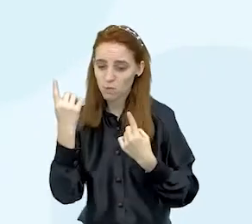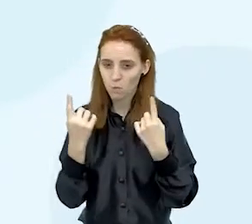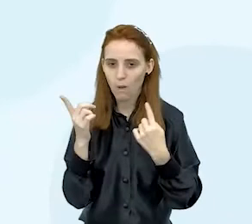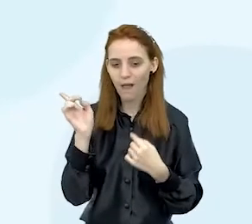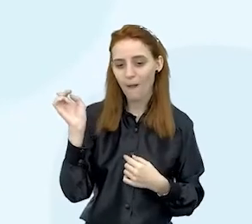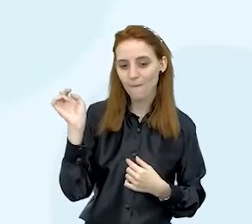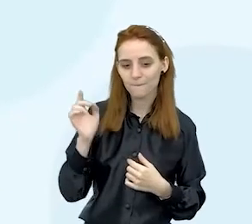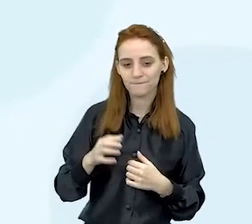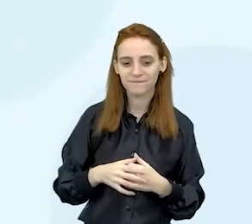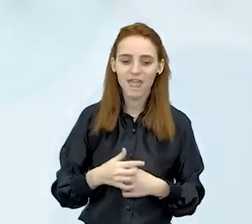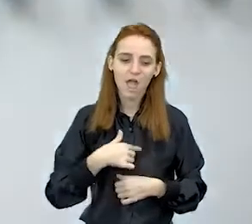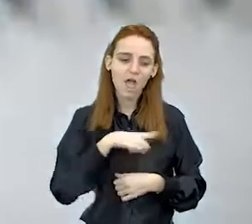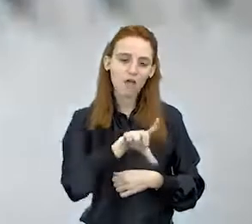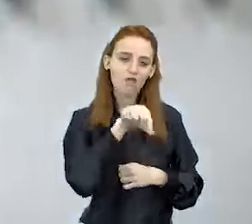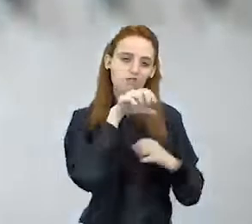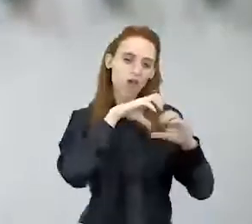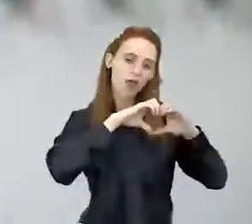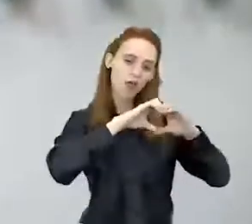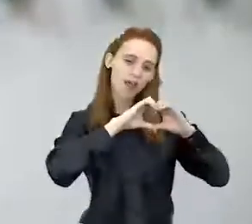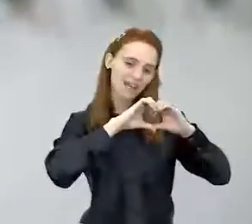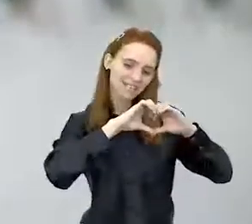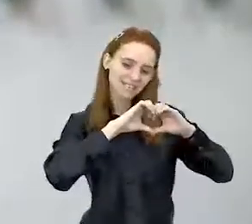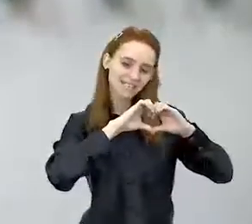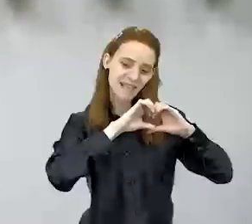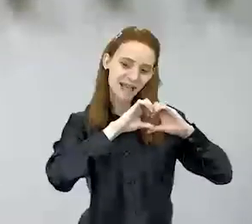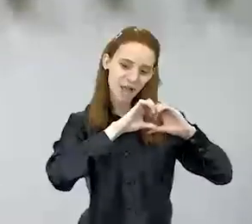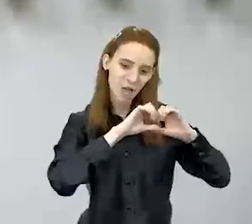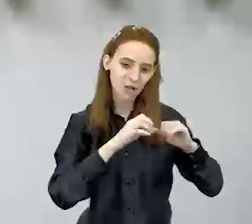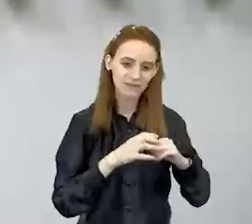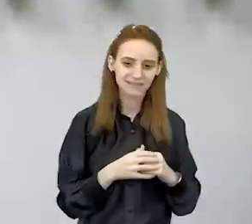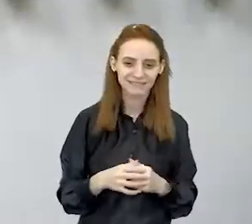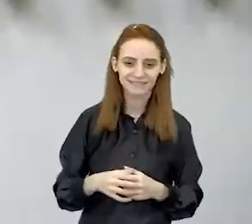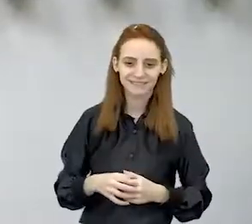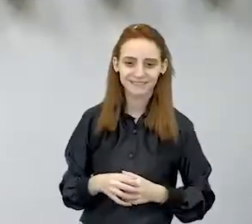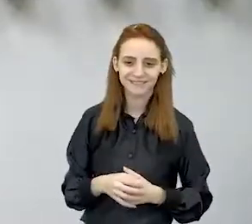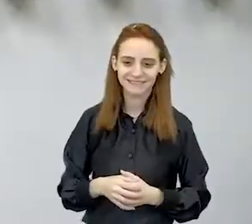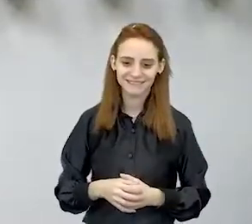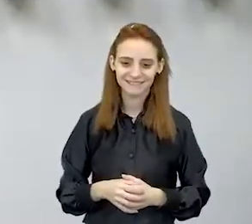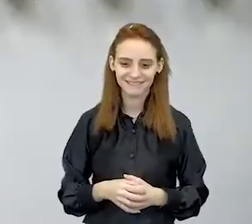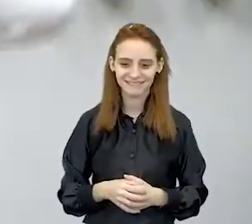O coraçãozinho brilhando, emoji com a linguinha assim, ó.